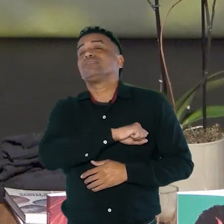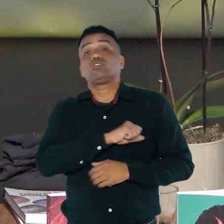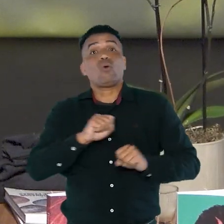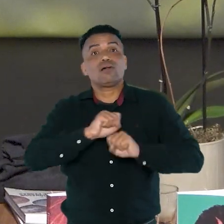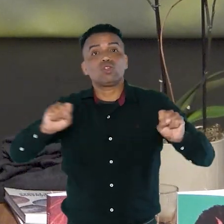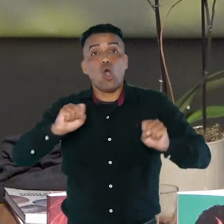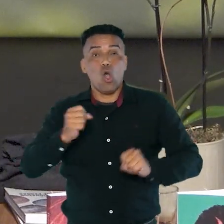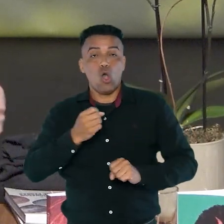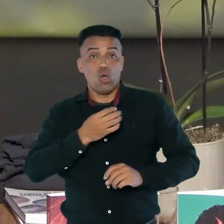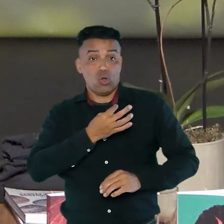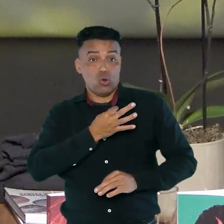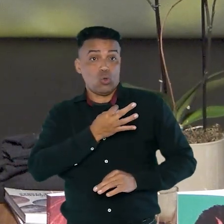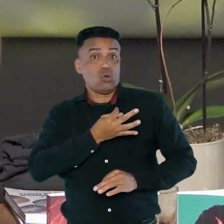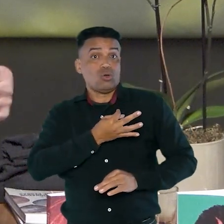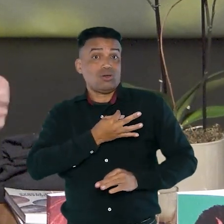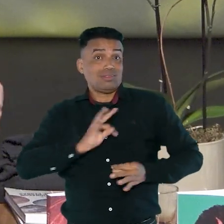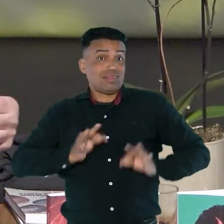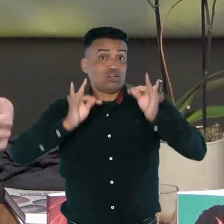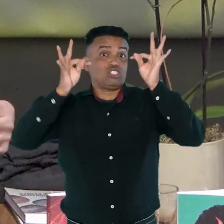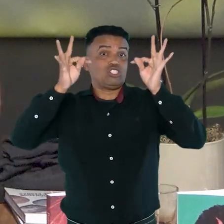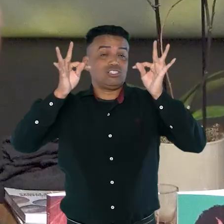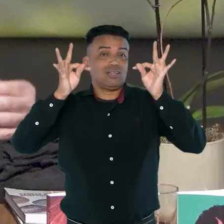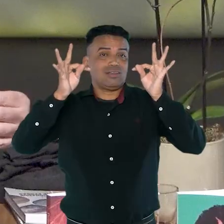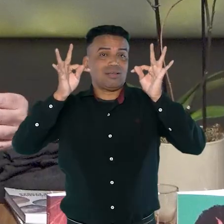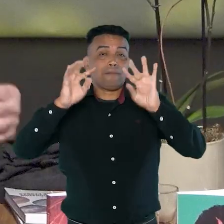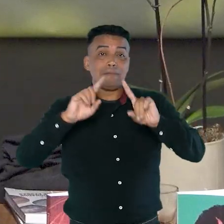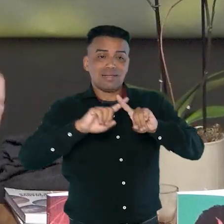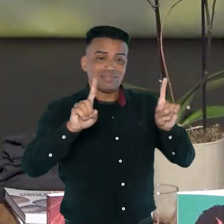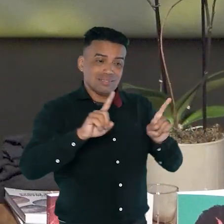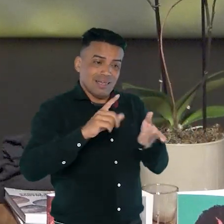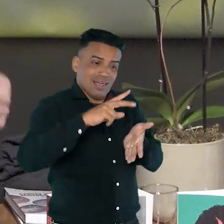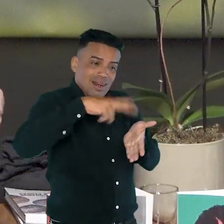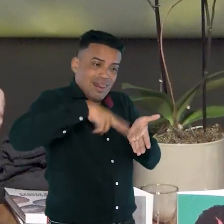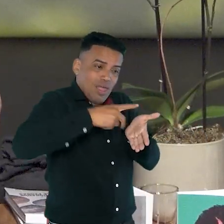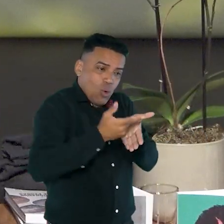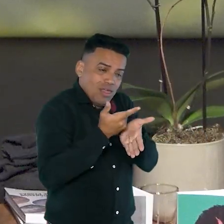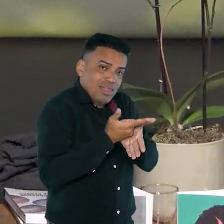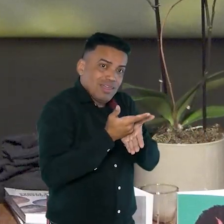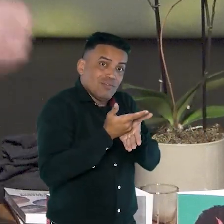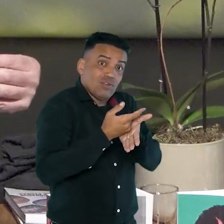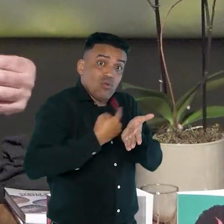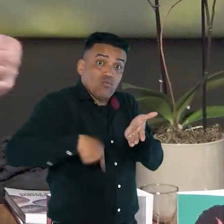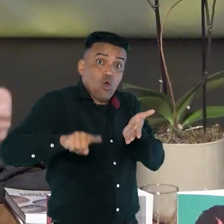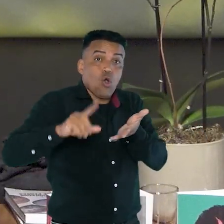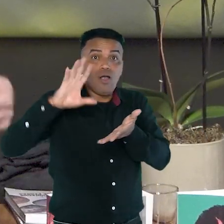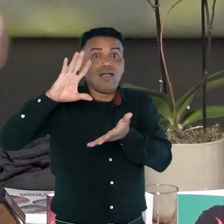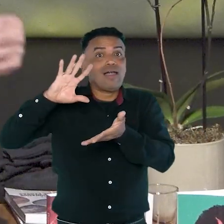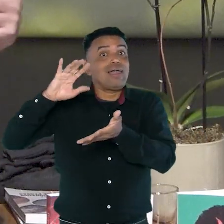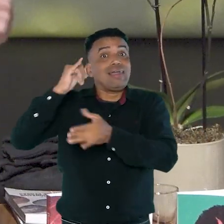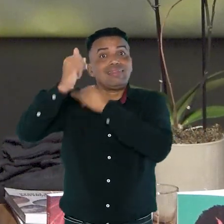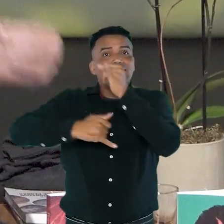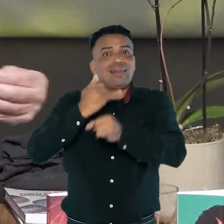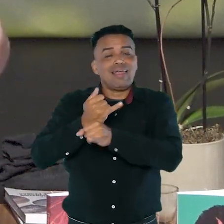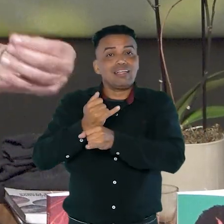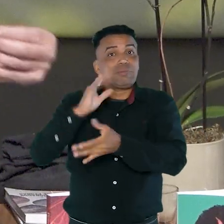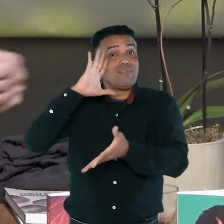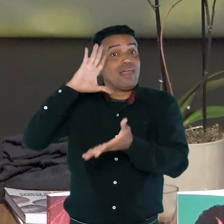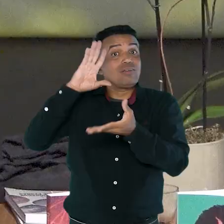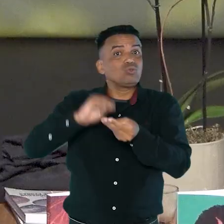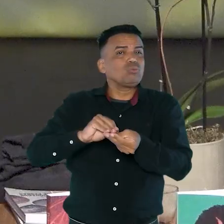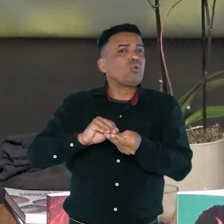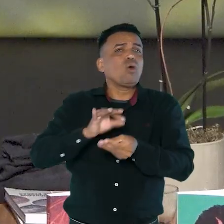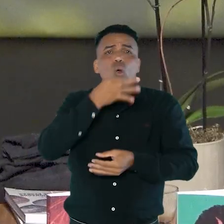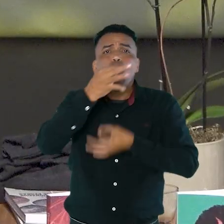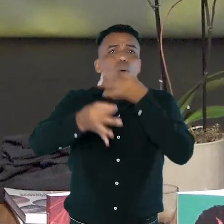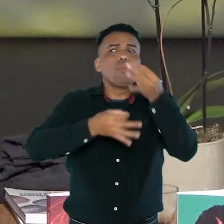adoro a tecnologia. Mas eu, quando termino de ler um livro, eu corro na internet para ver a resenha, o que as pessoas acharam sobre aquele